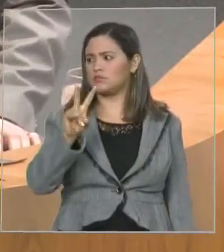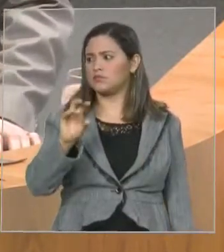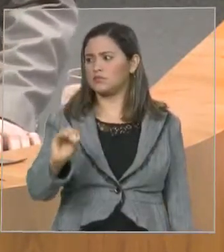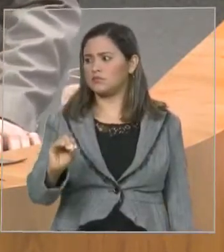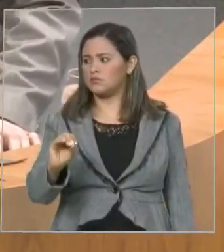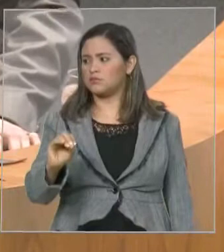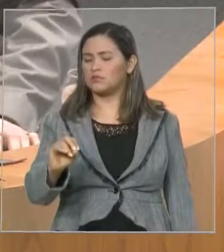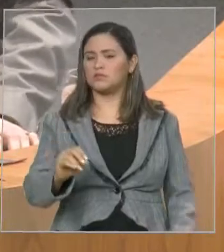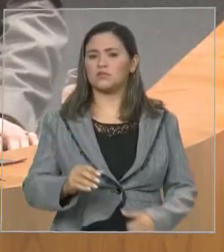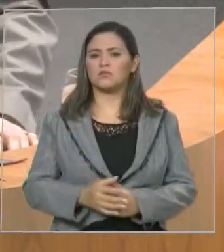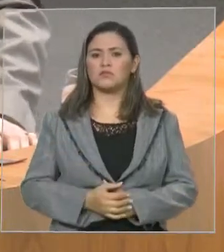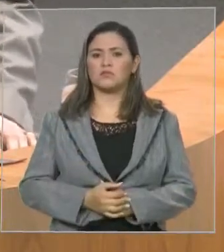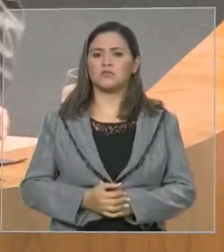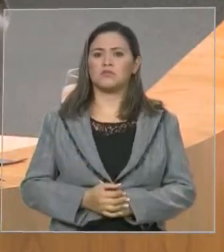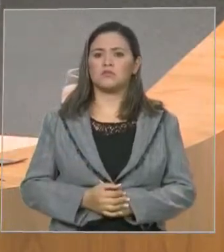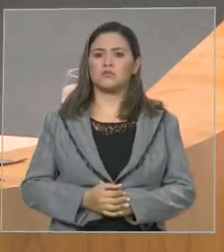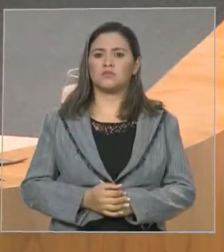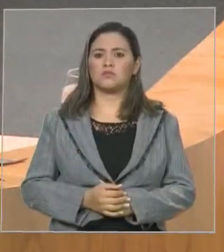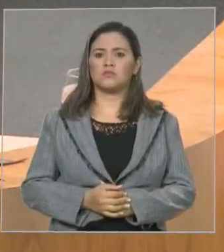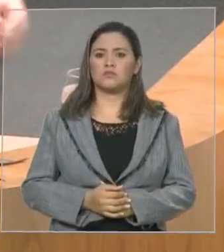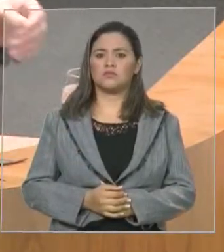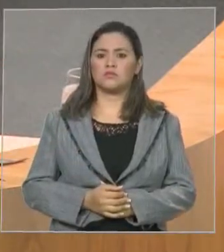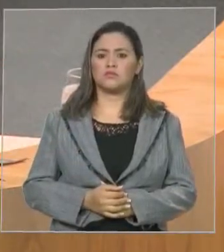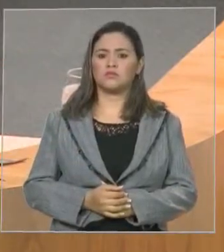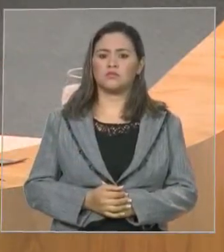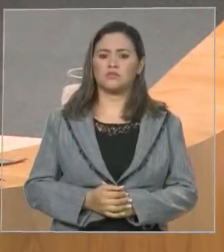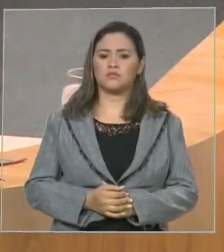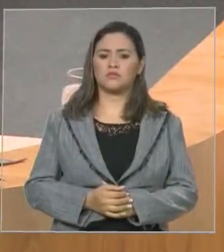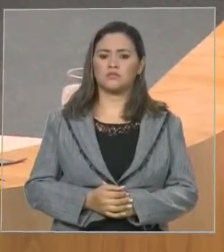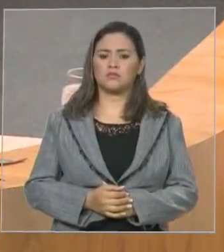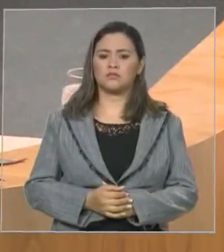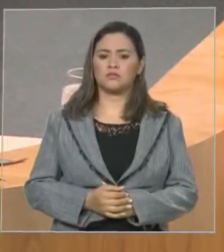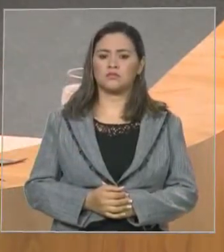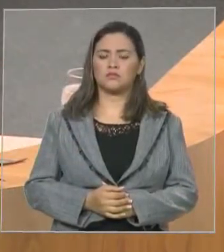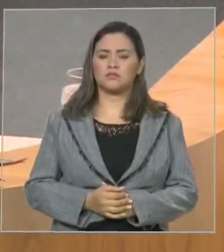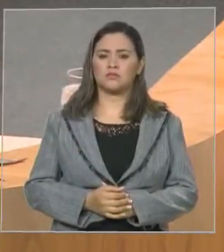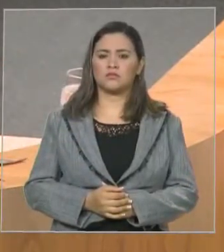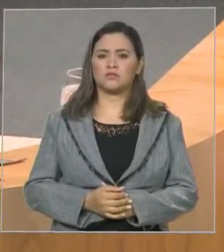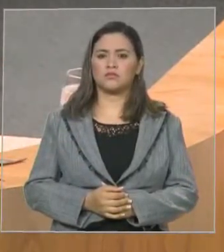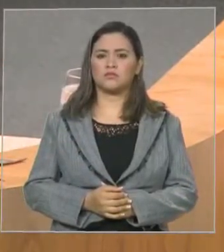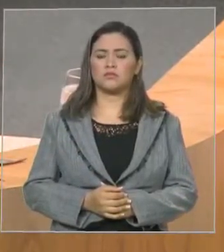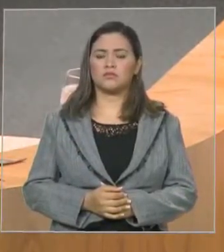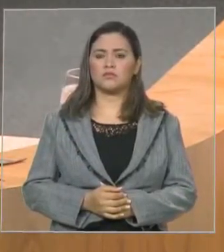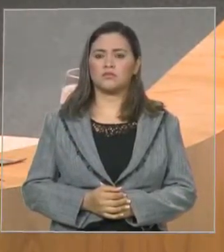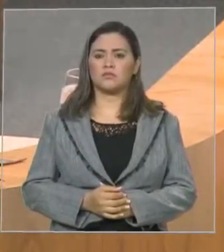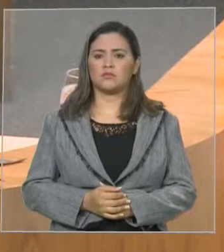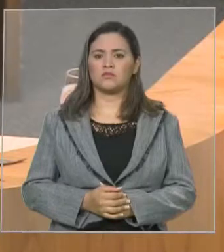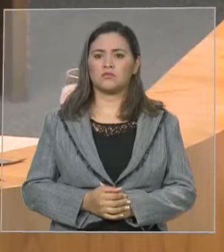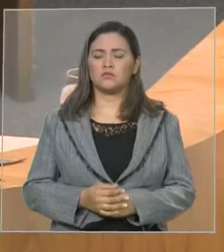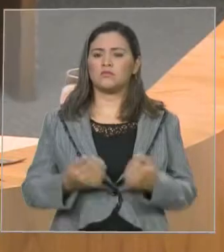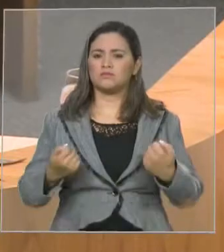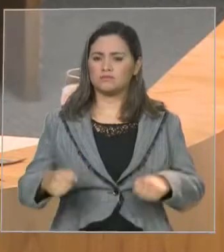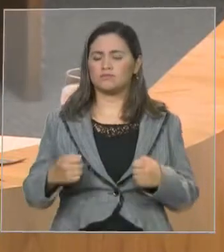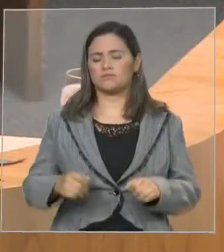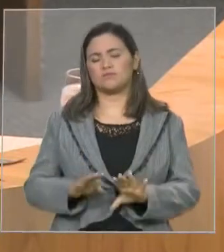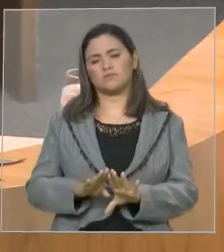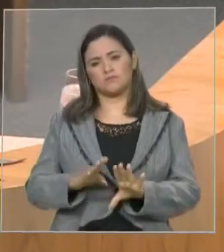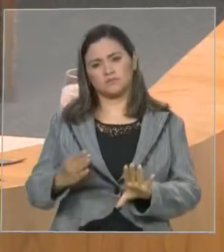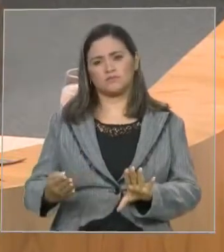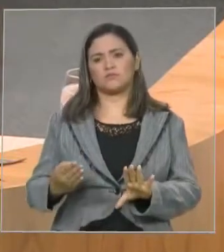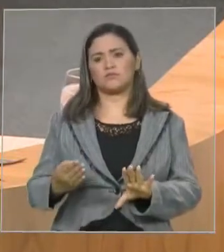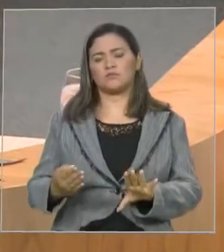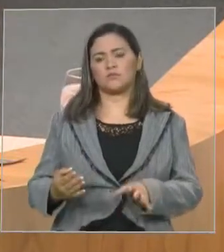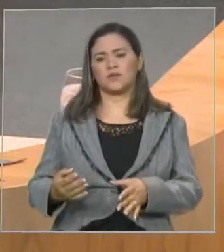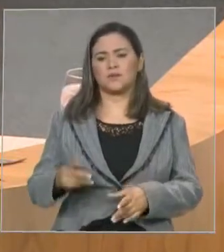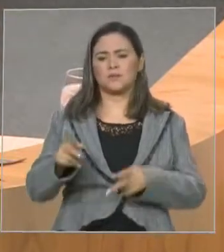vamos marcar agenda com o superintendente, nós não podemos passar um dia sem essa agência que esteja aberta. Infelizmente, a culpa não é da